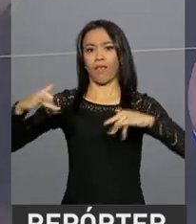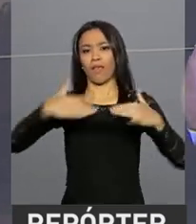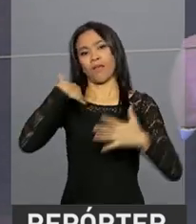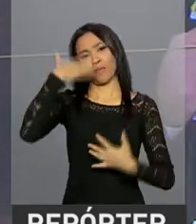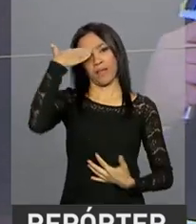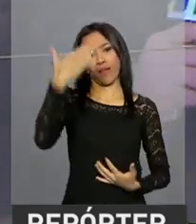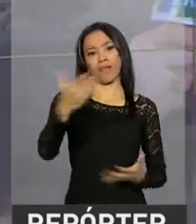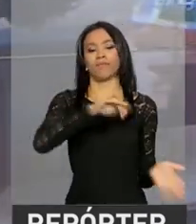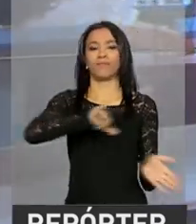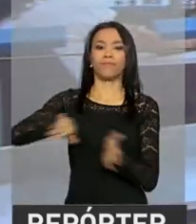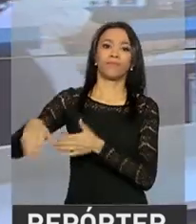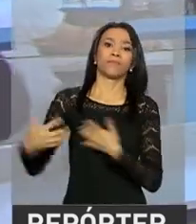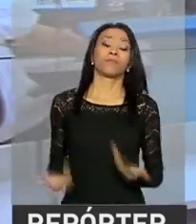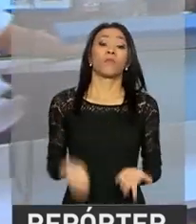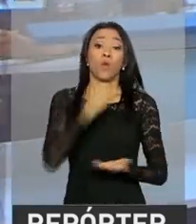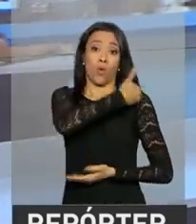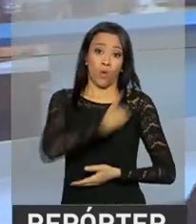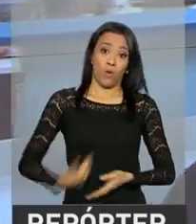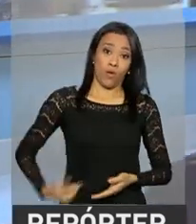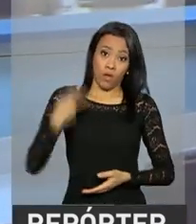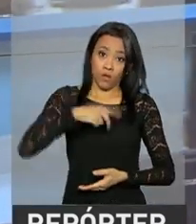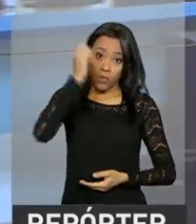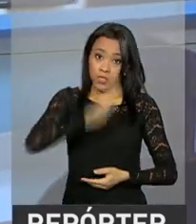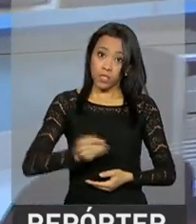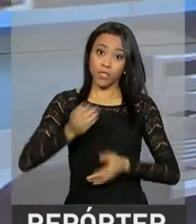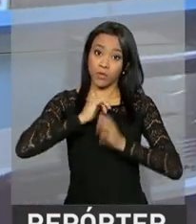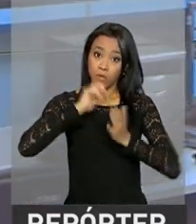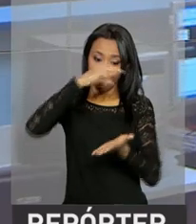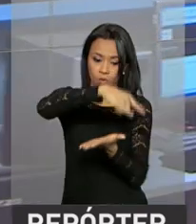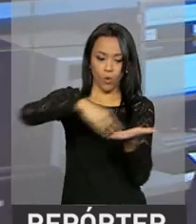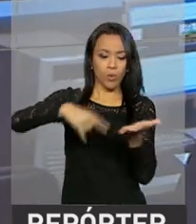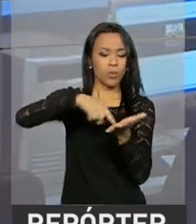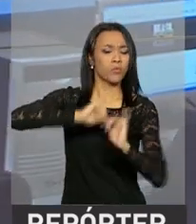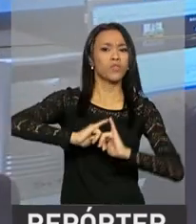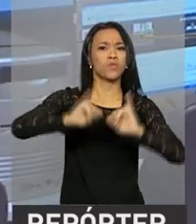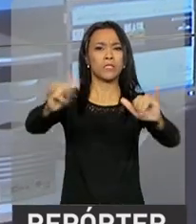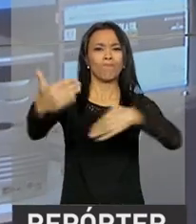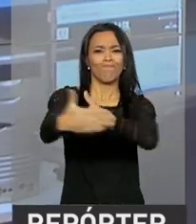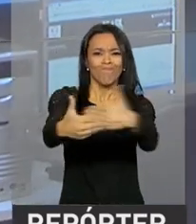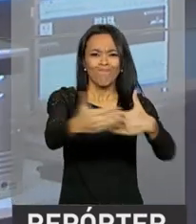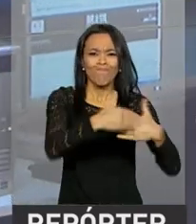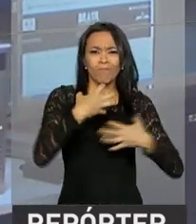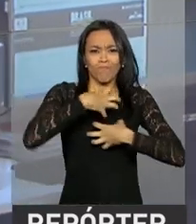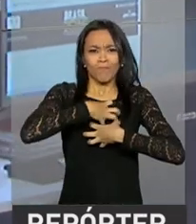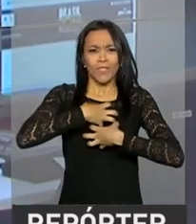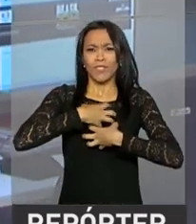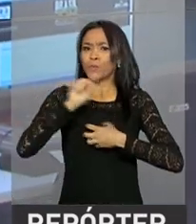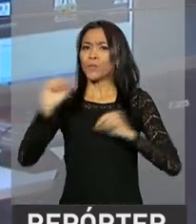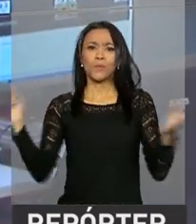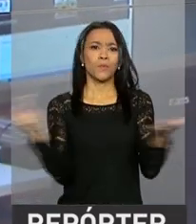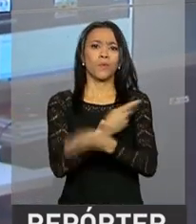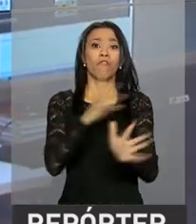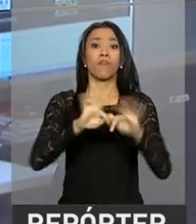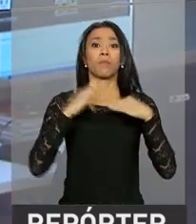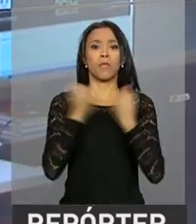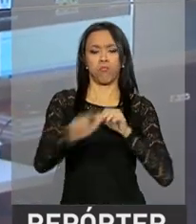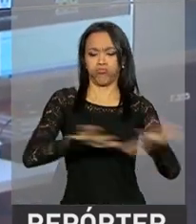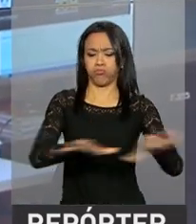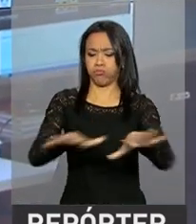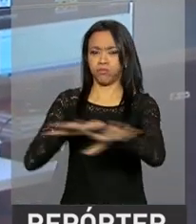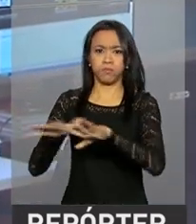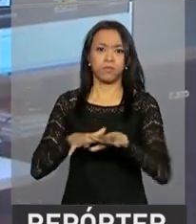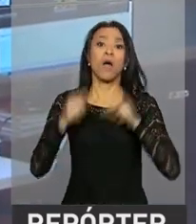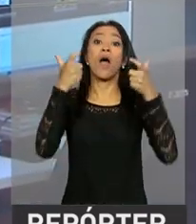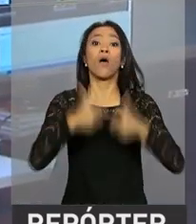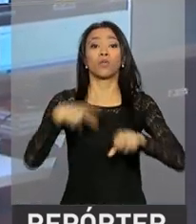João Pedro. O governo brasileiro divulgou nota prestando solidariedade às famílias das vítimas de um terremoto que atingiu o nordeste